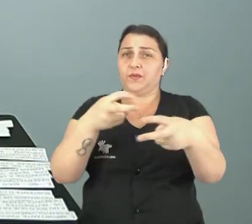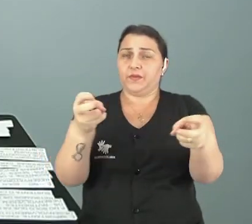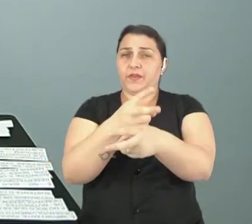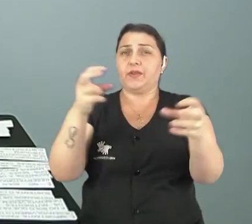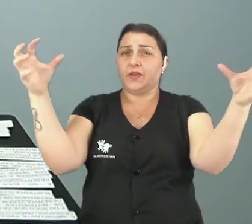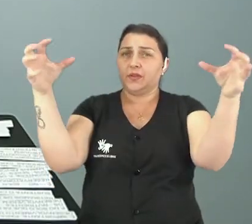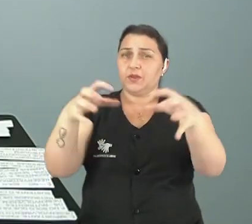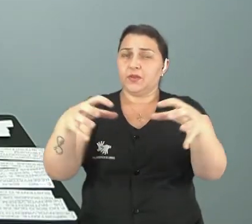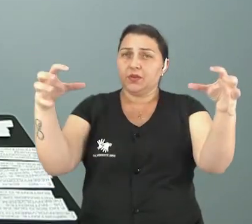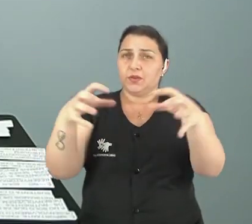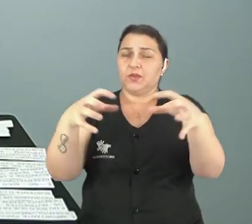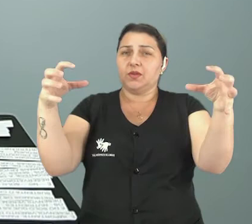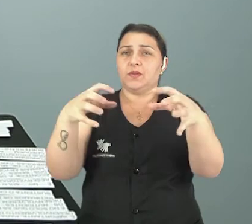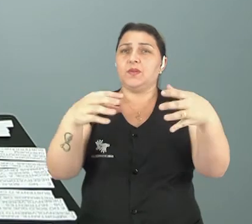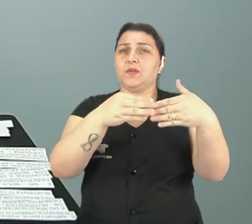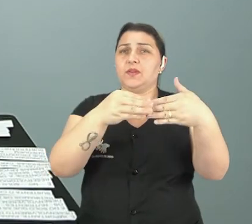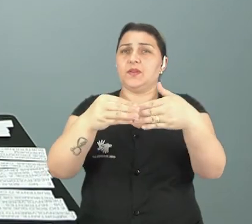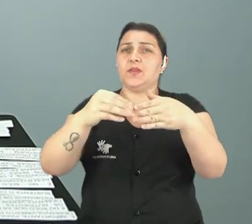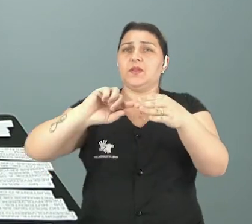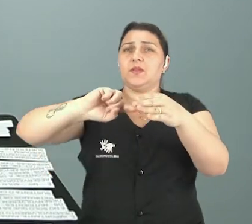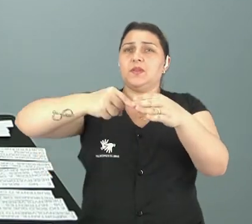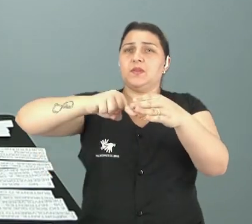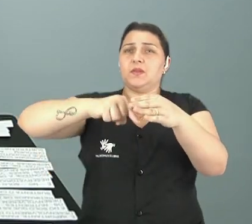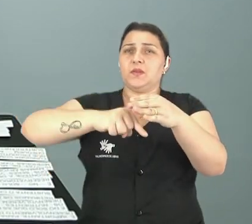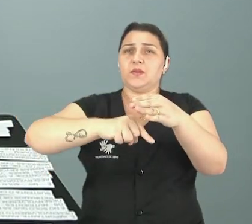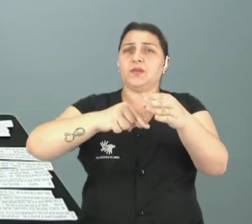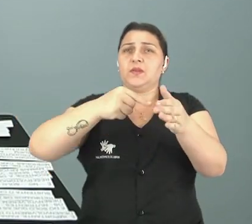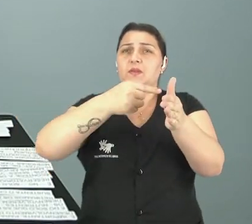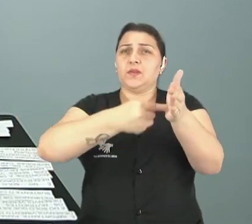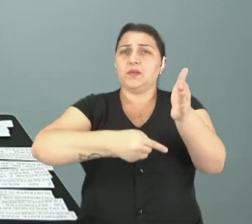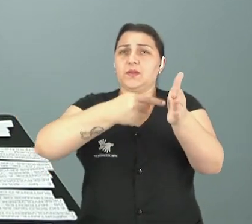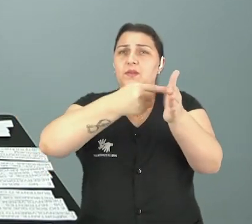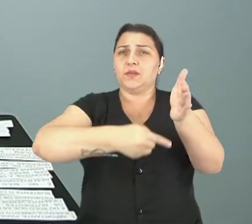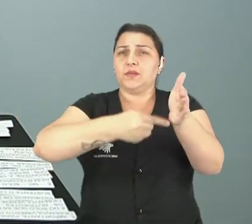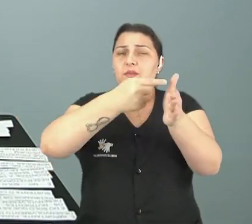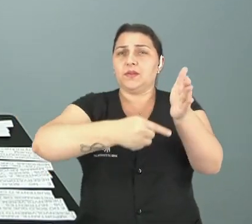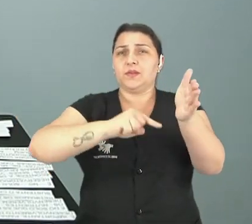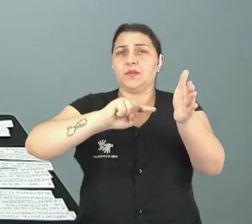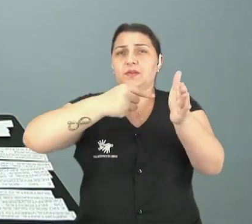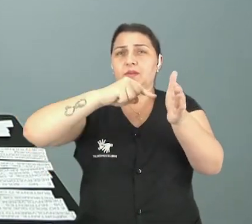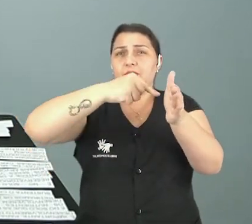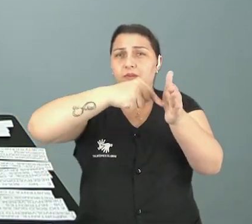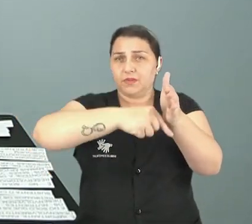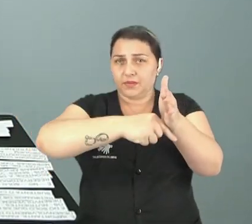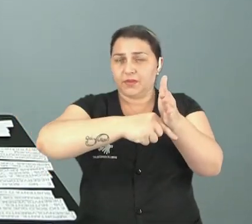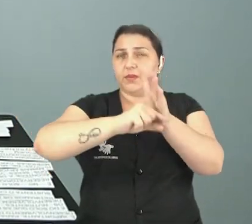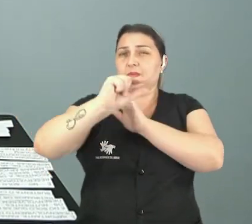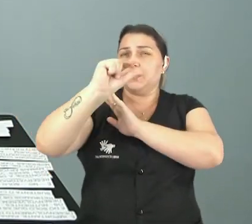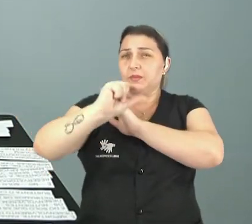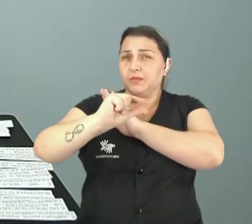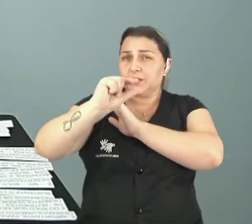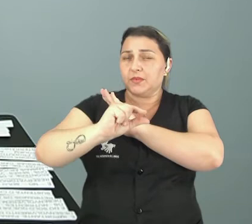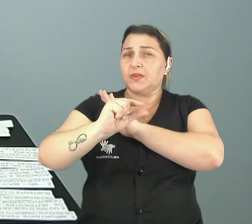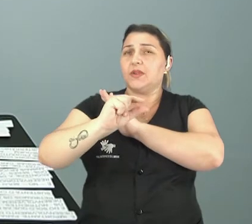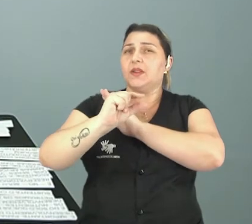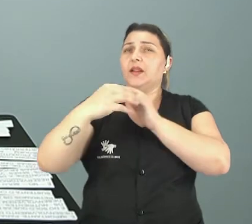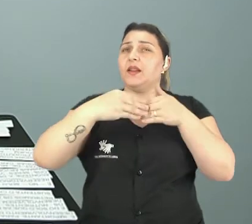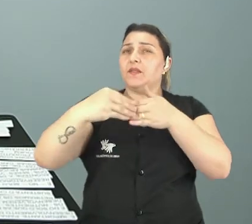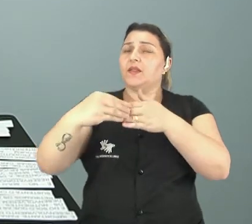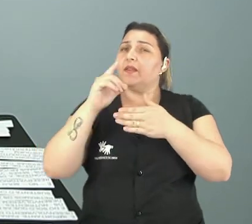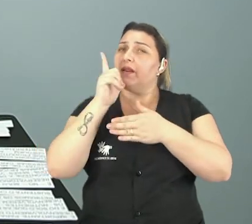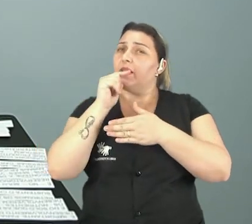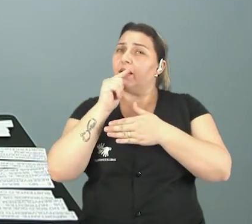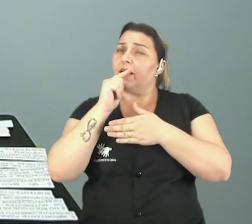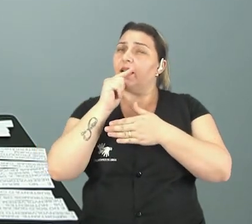vento e a chuva vão levando para dentro da rocha pequenas partículas. Isso mesmo, vão levando a